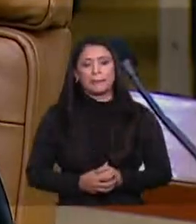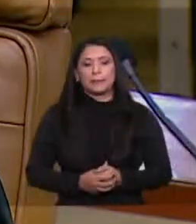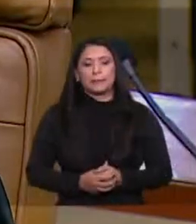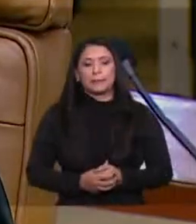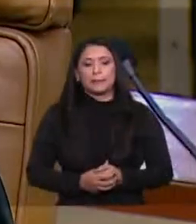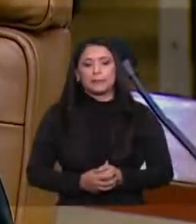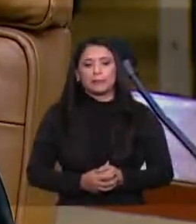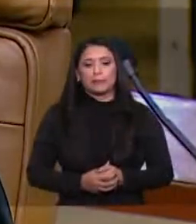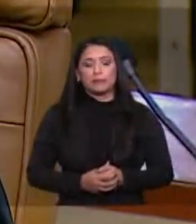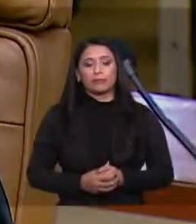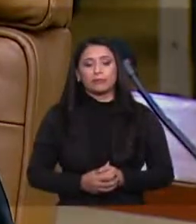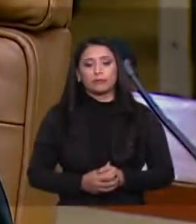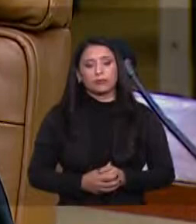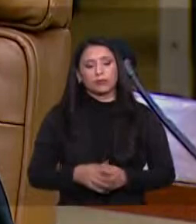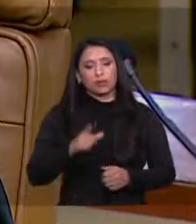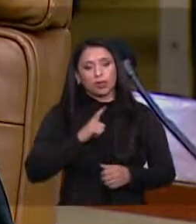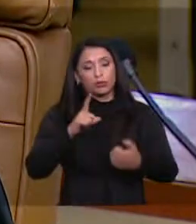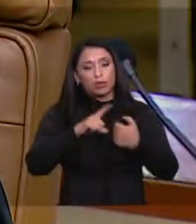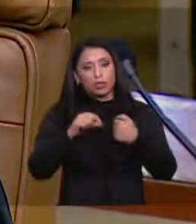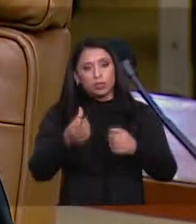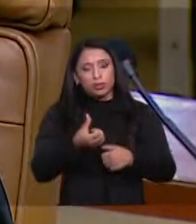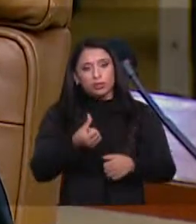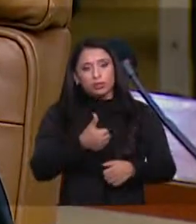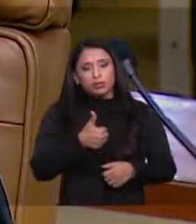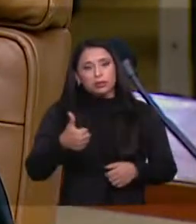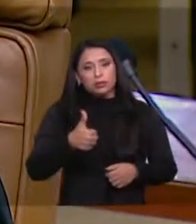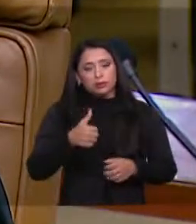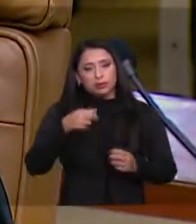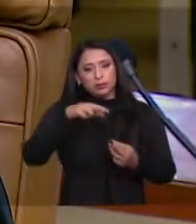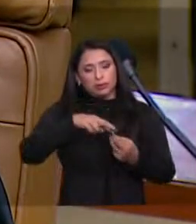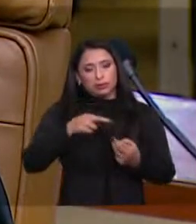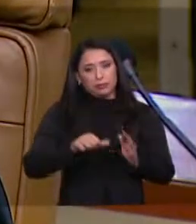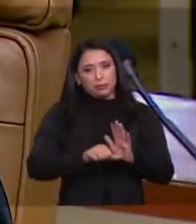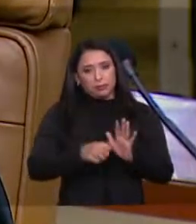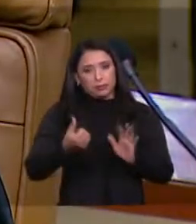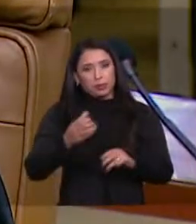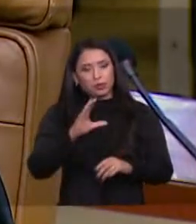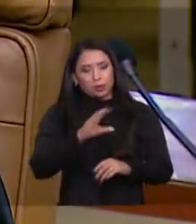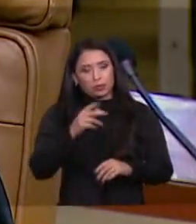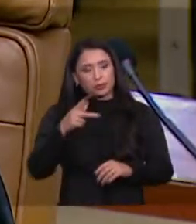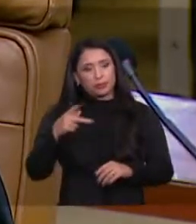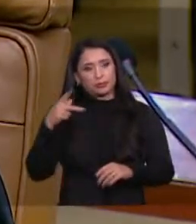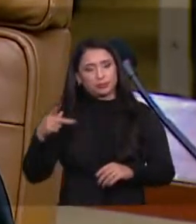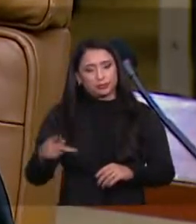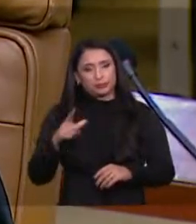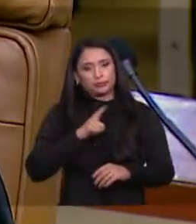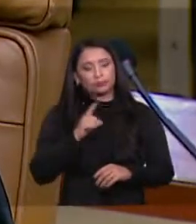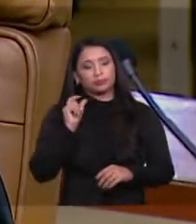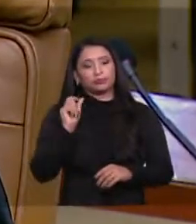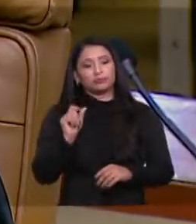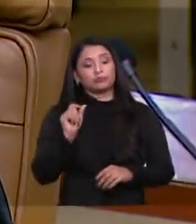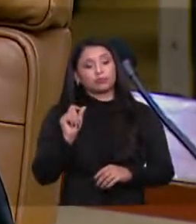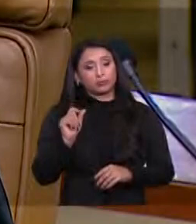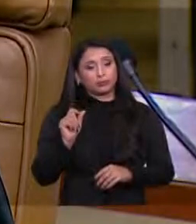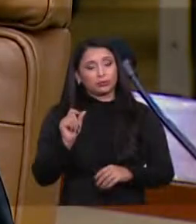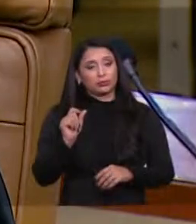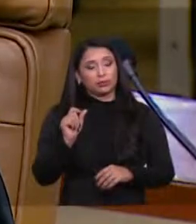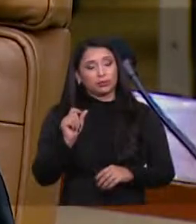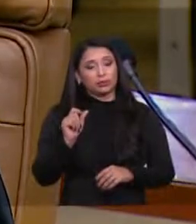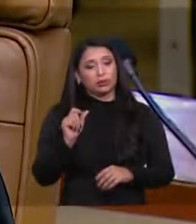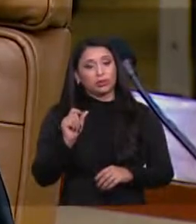das circunstância atuante e previsto no artigo 61 inciso 1º do Código Penal compensada pela incidência o caso